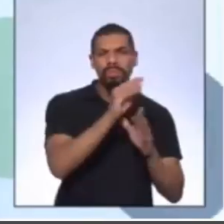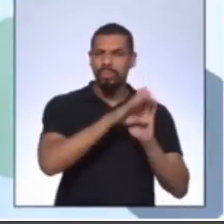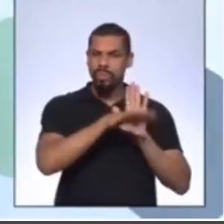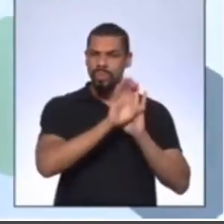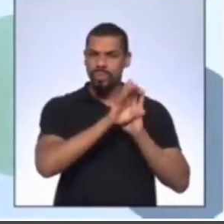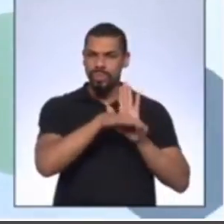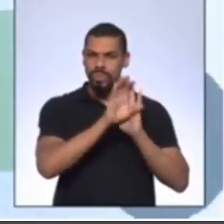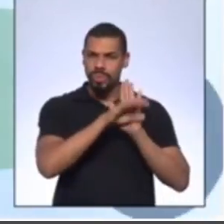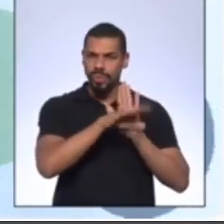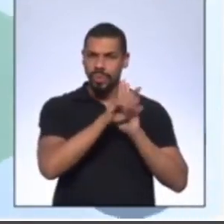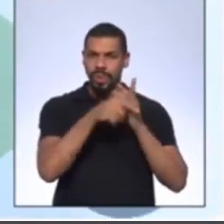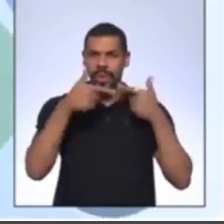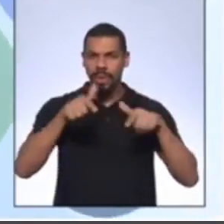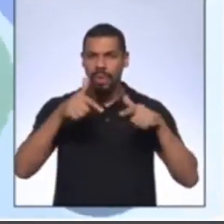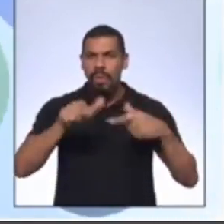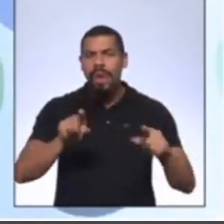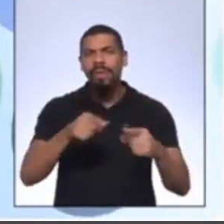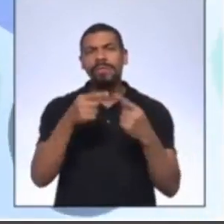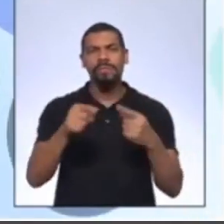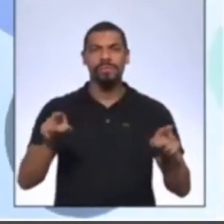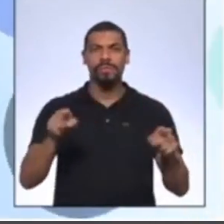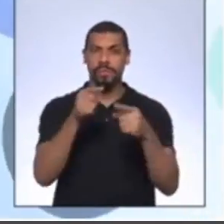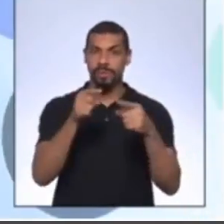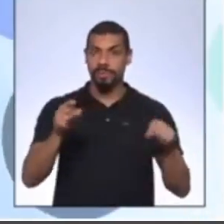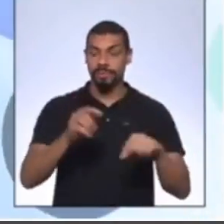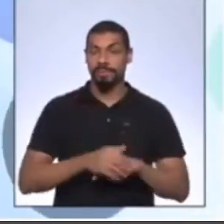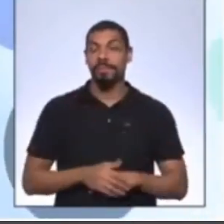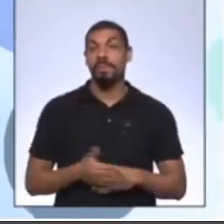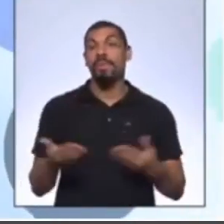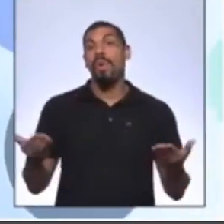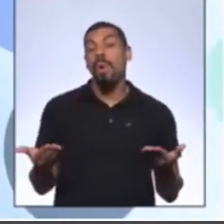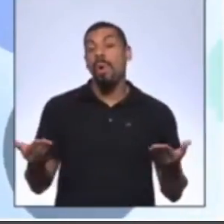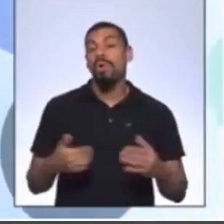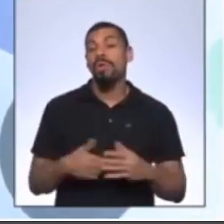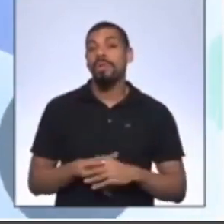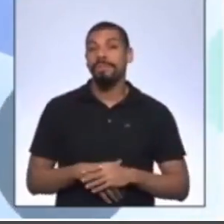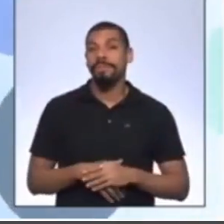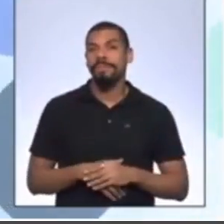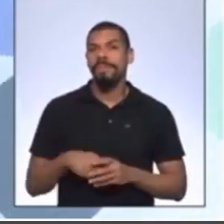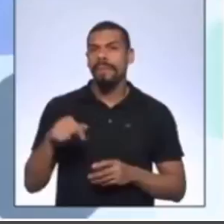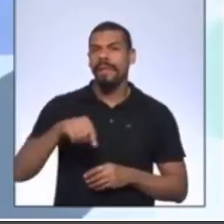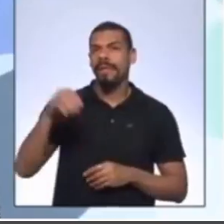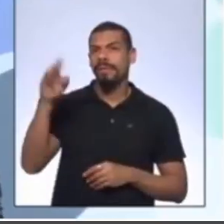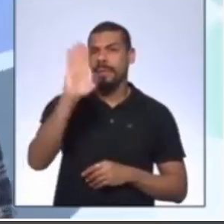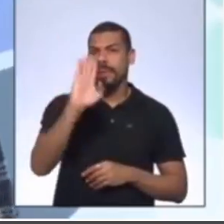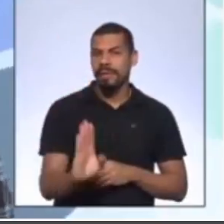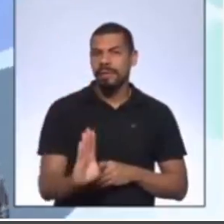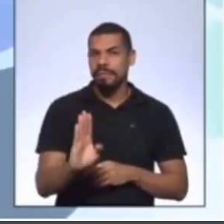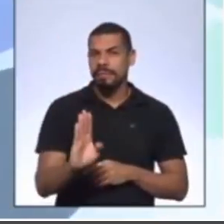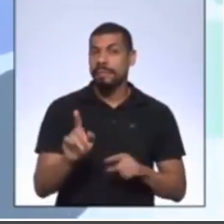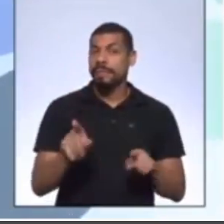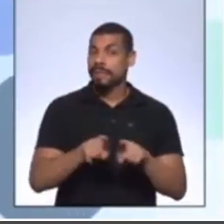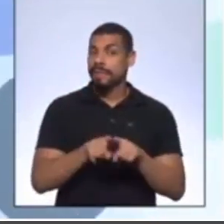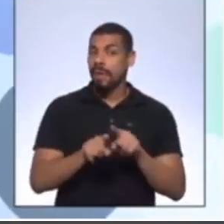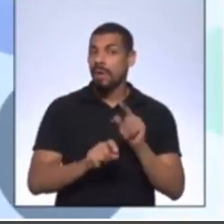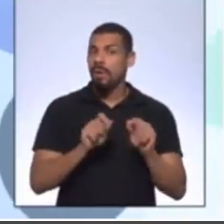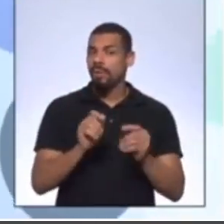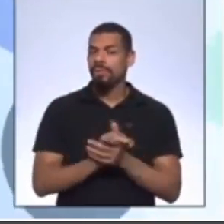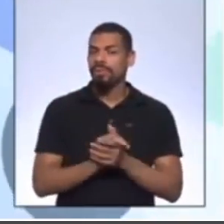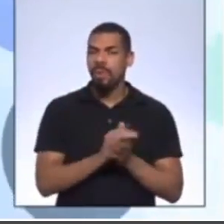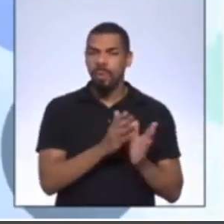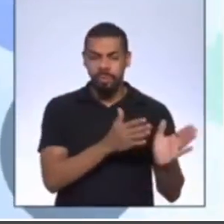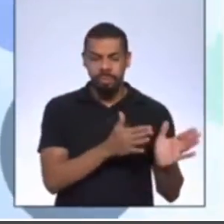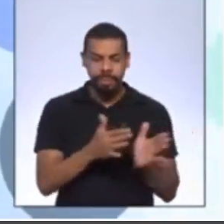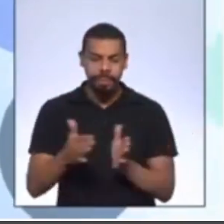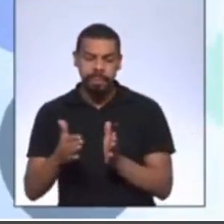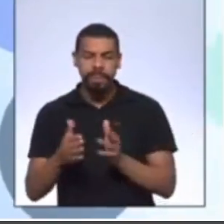de linguagem musical nós vamos falar um pouquinho da história né da música aí né no brasil tá e vamos falar então hoje eu não tenho o áudio